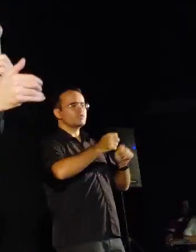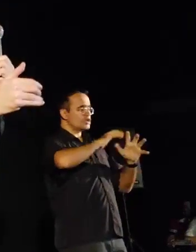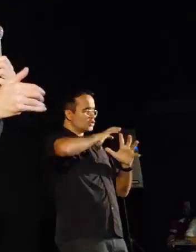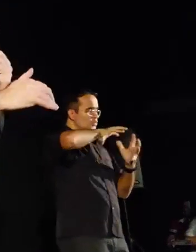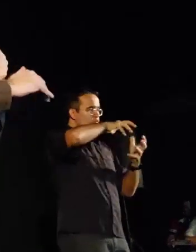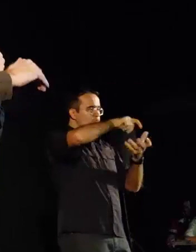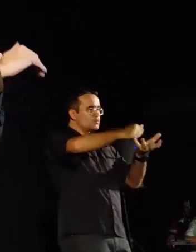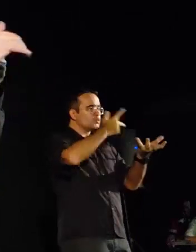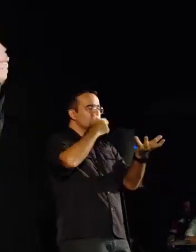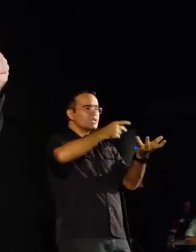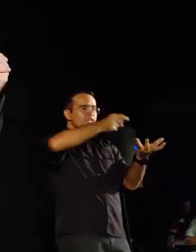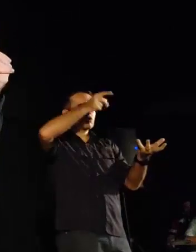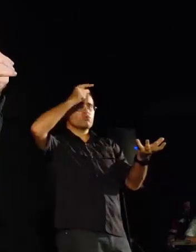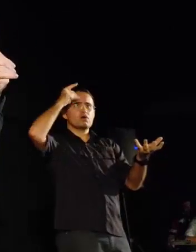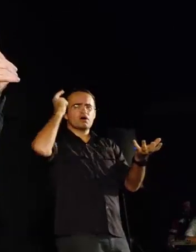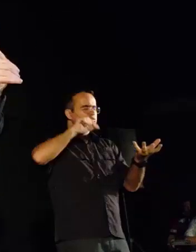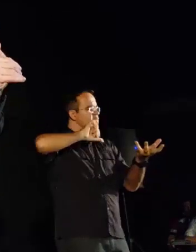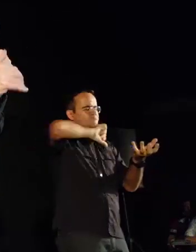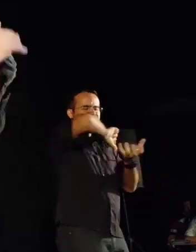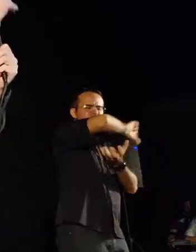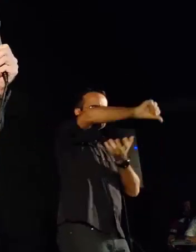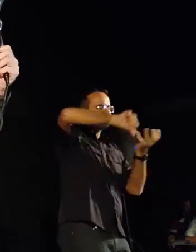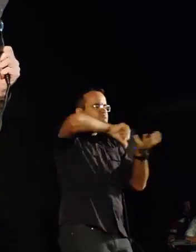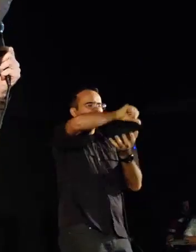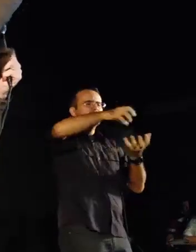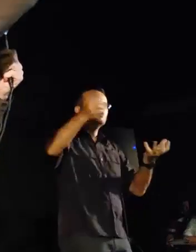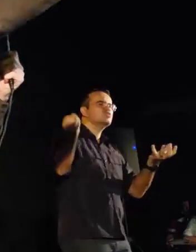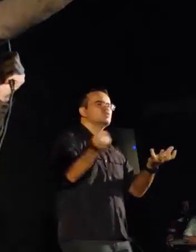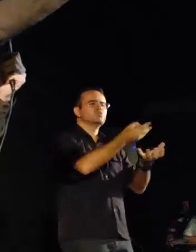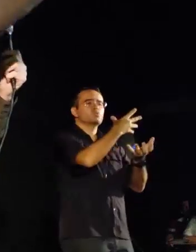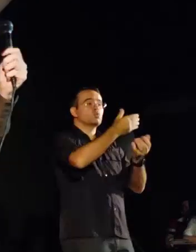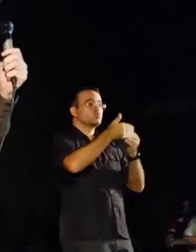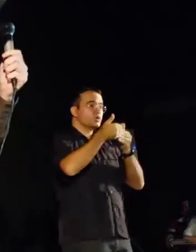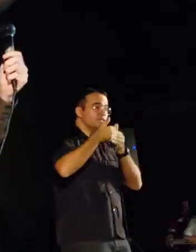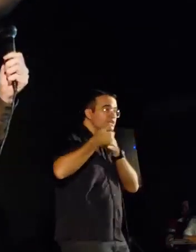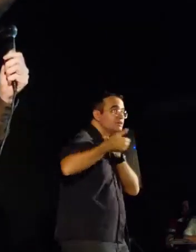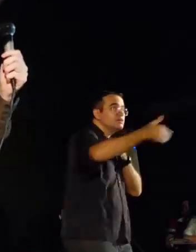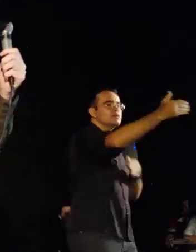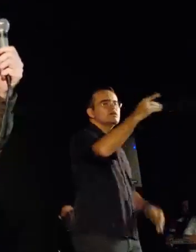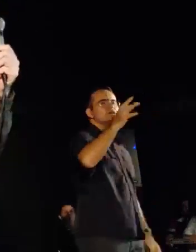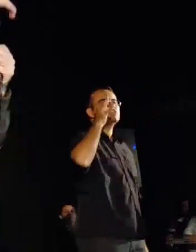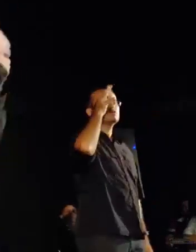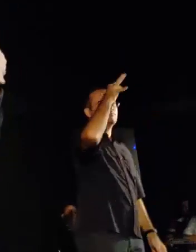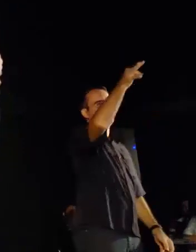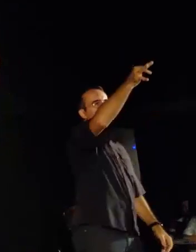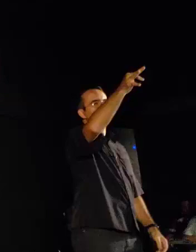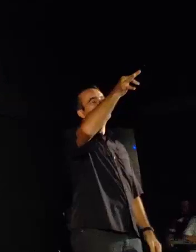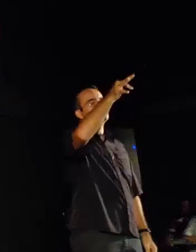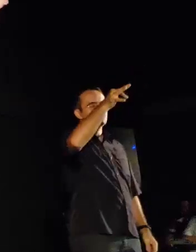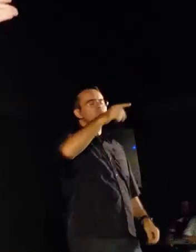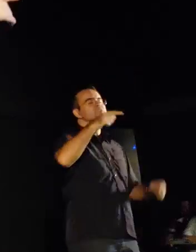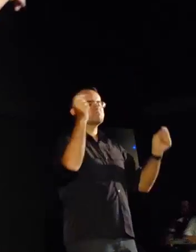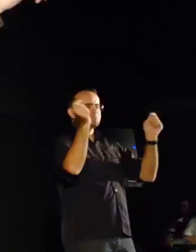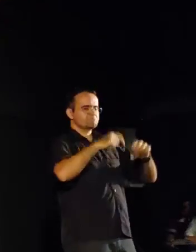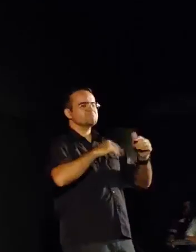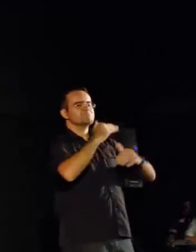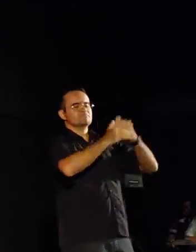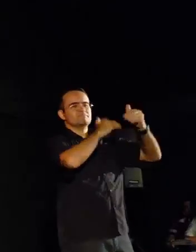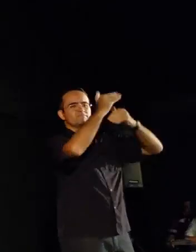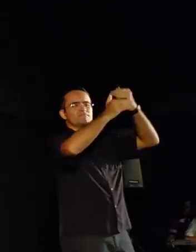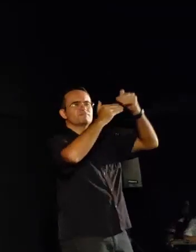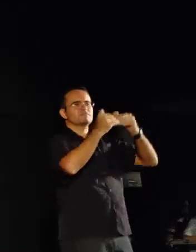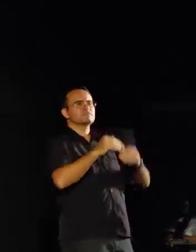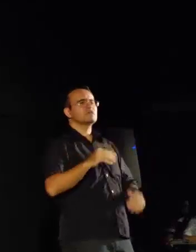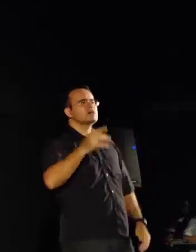desabar, ele tinha que cair, que onde nós tínhamos, o horizonte que nós tínhamos, estava à frente. Eu diria que quem